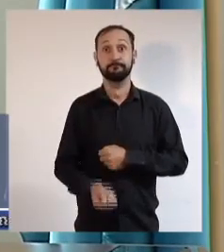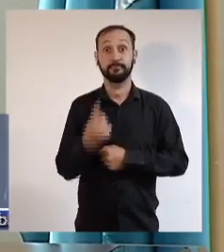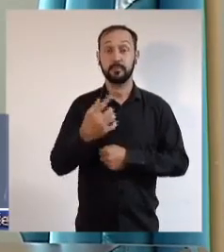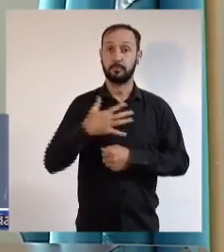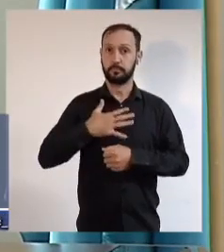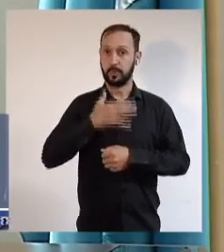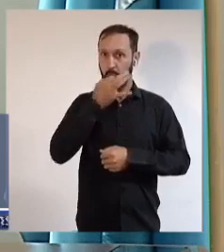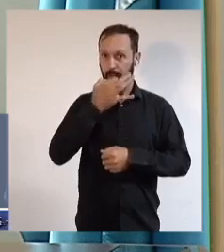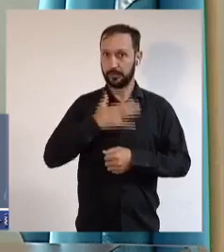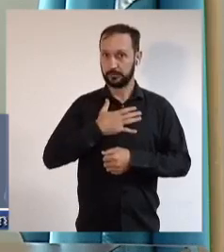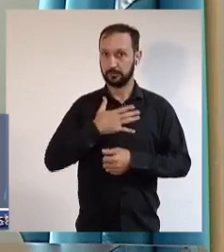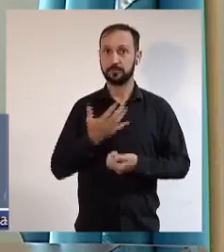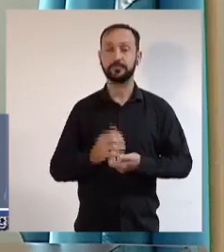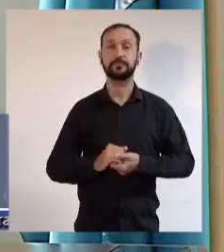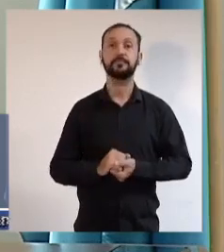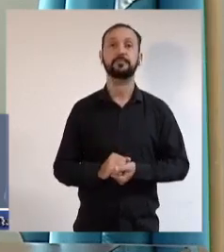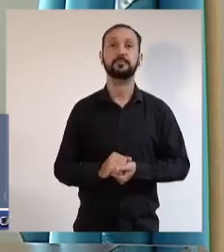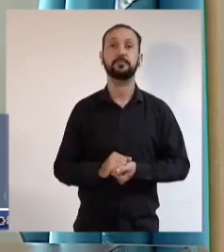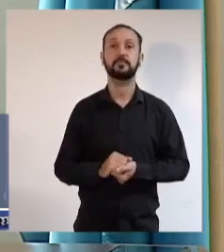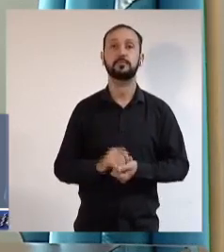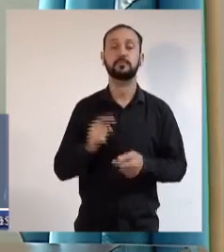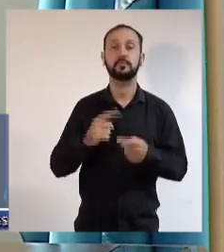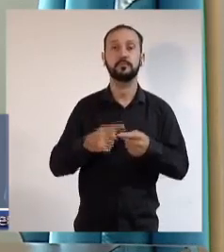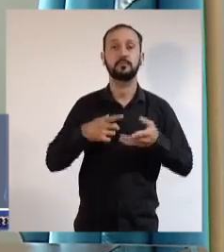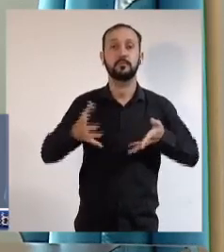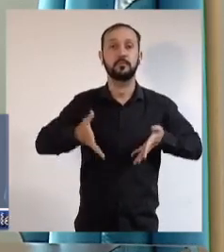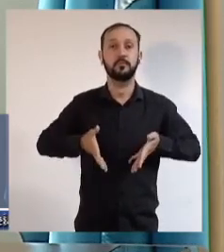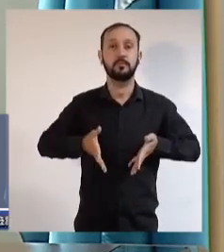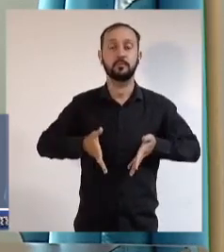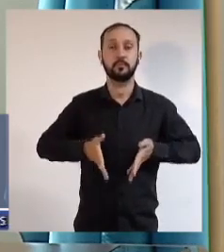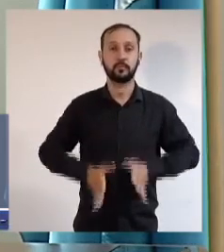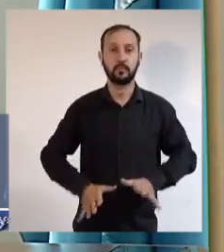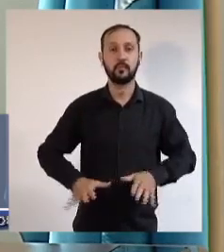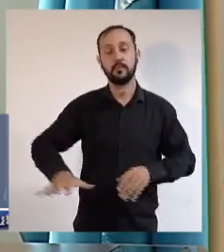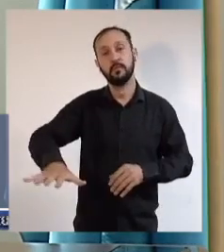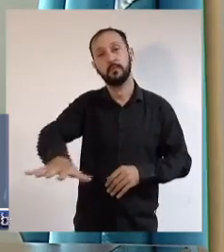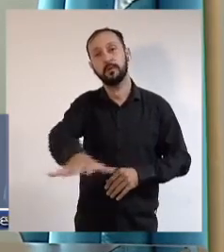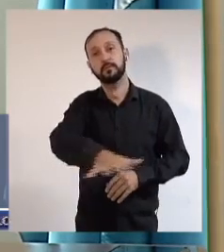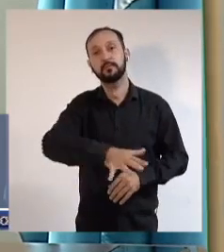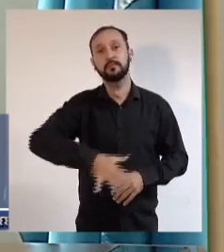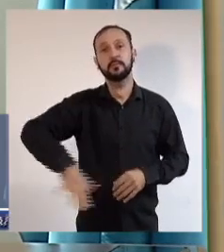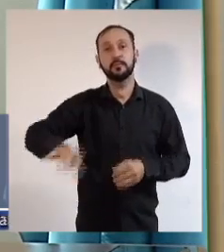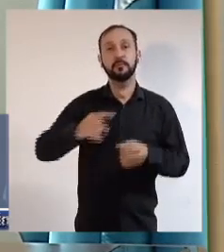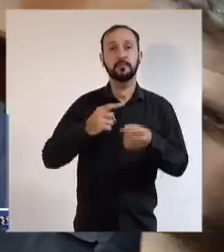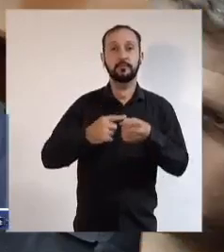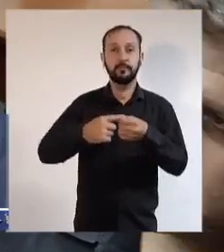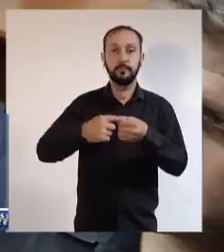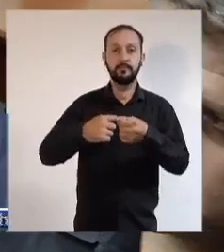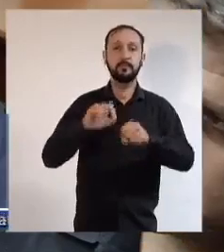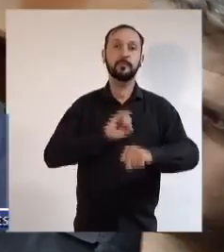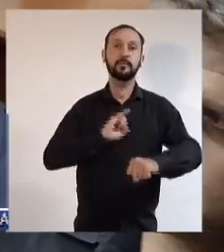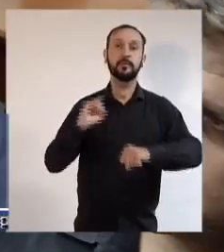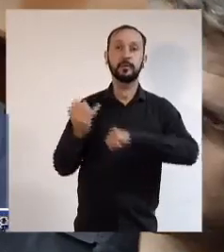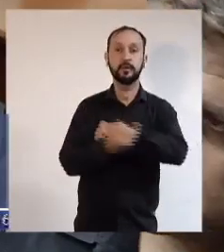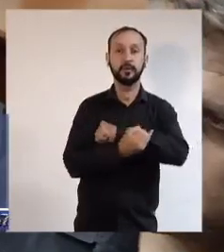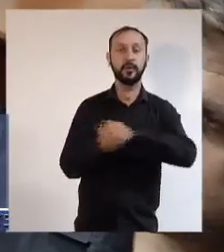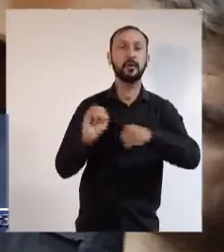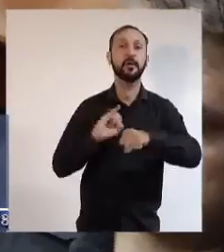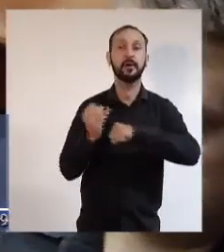é que eu sou nascido ali no município de ivinhema